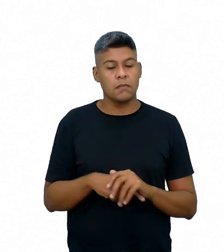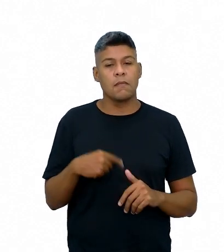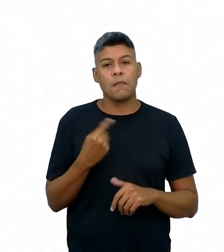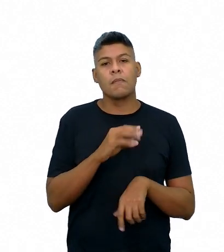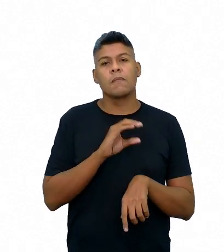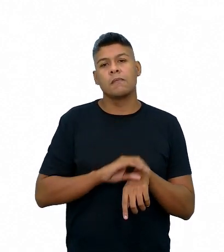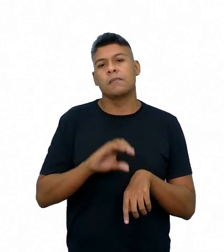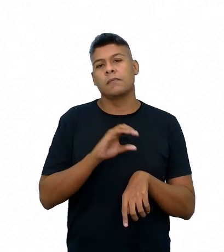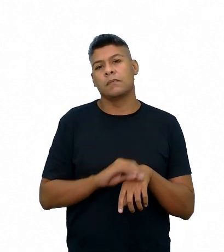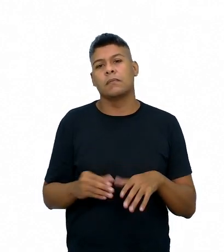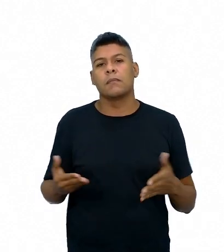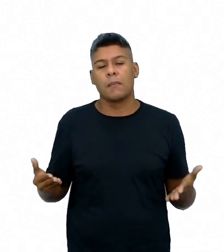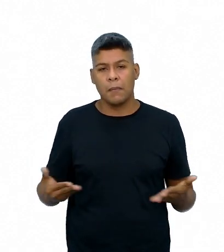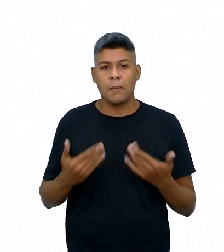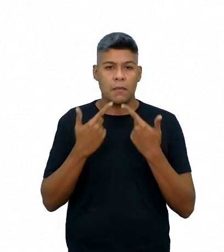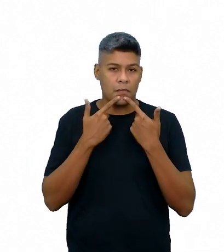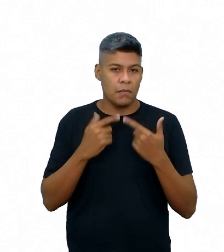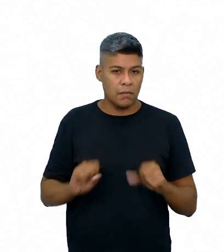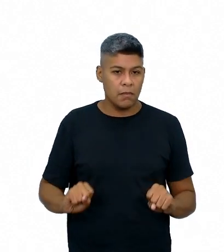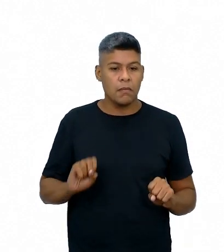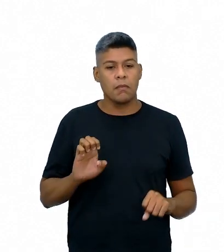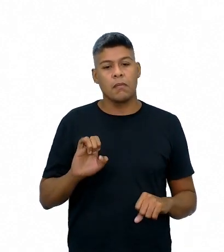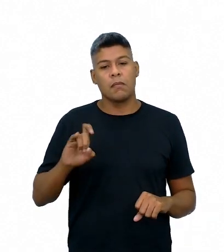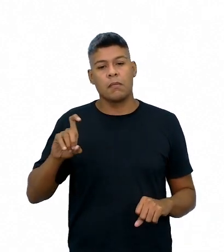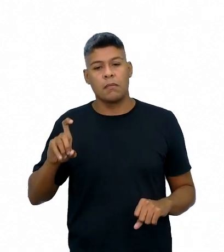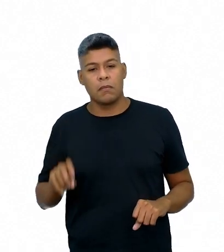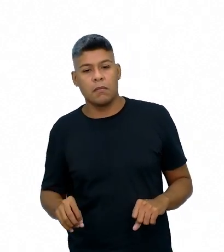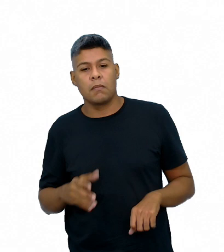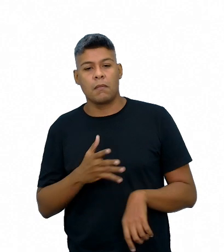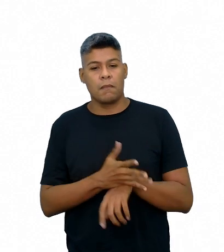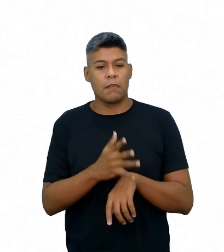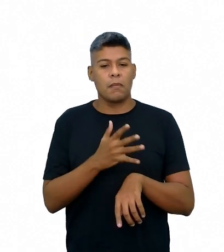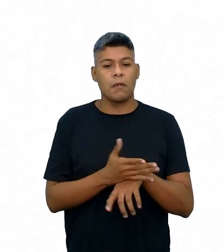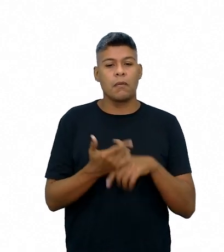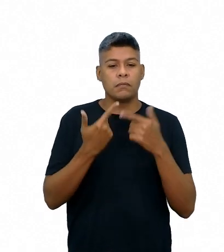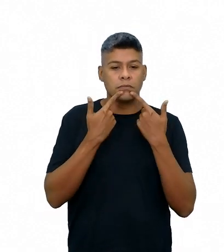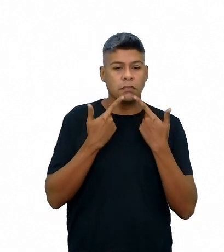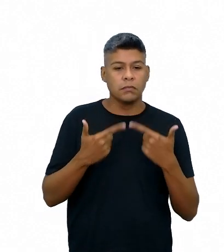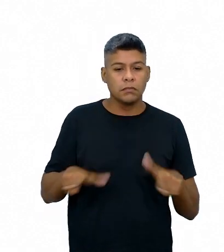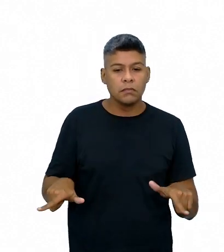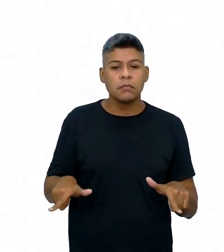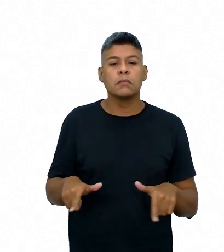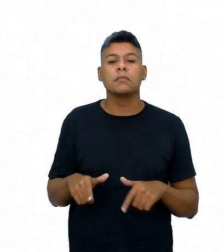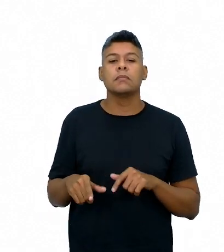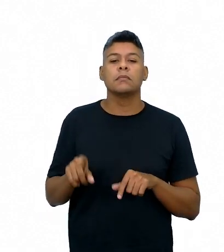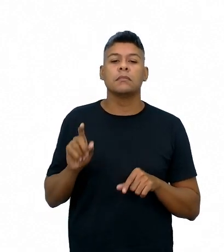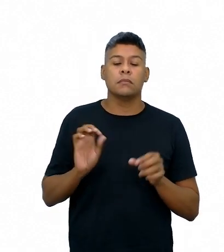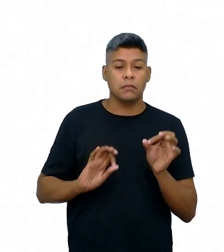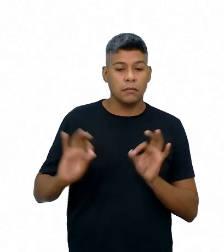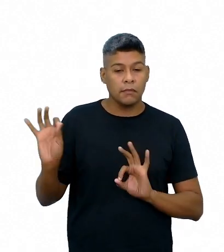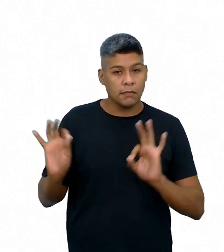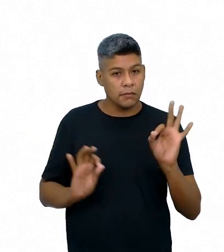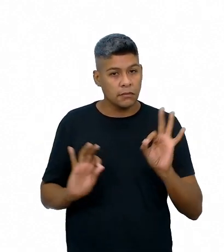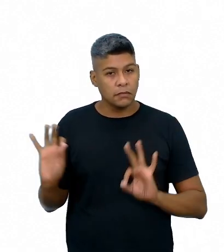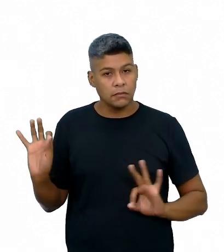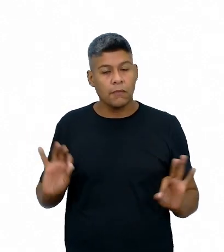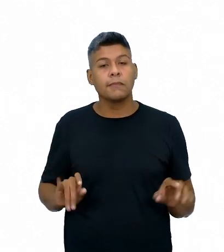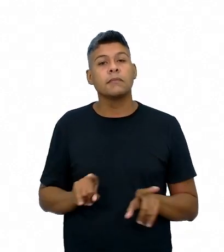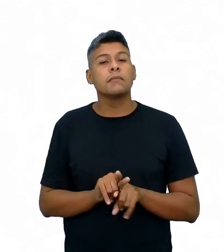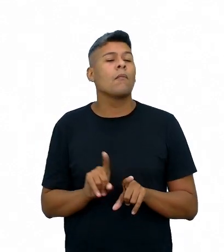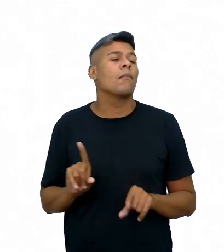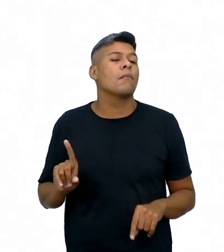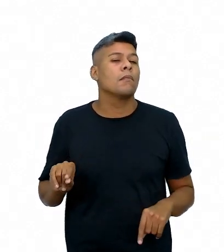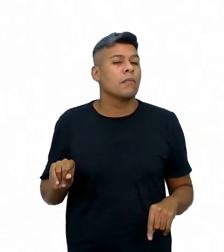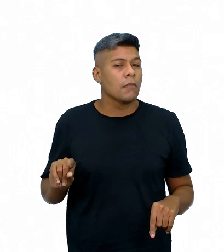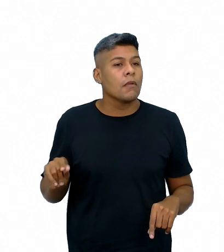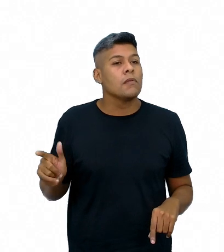de hoje. A língua, os eixos, a prática de linguagem, a articulação dos eixos entre si, né? O